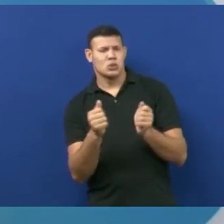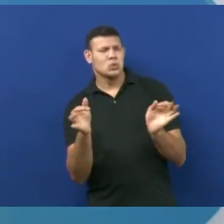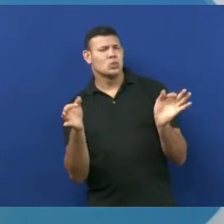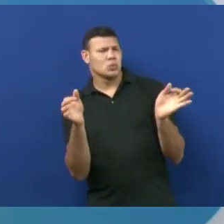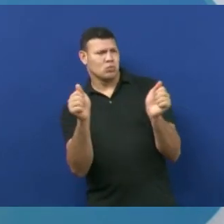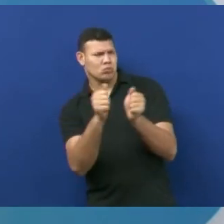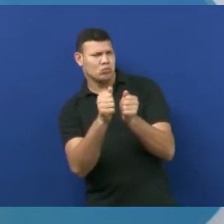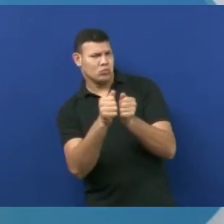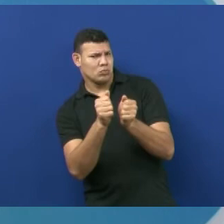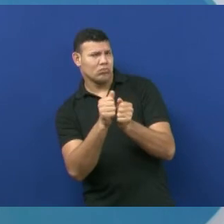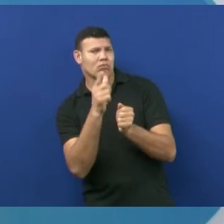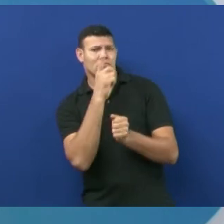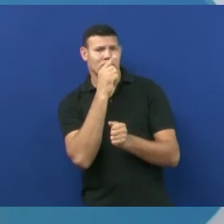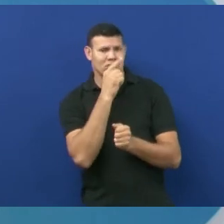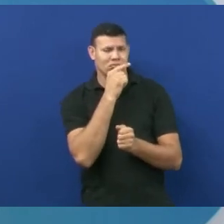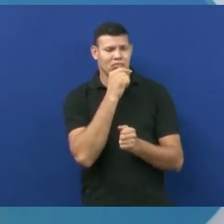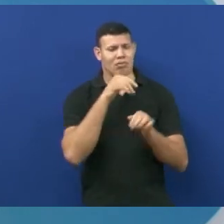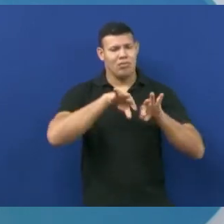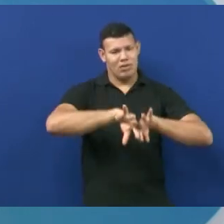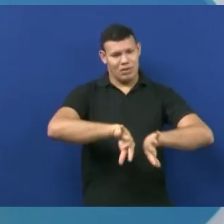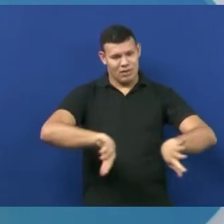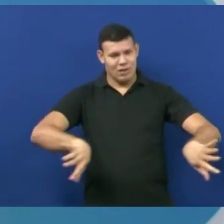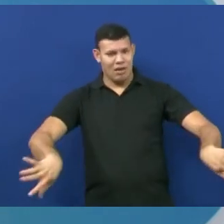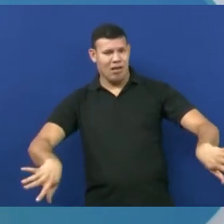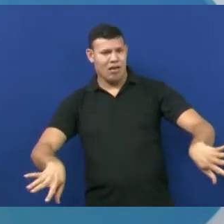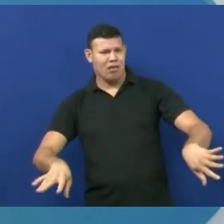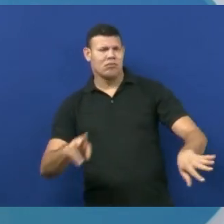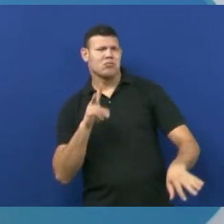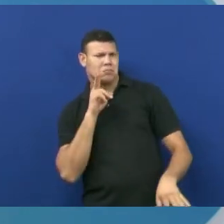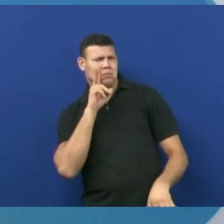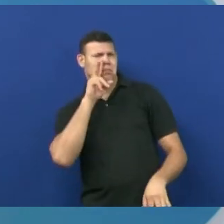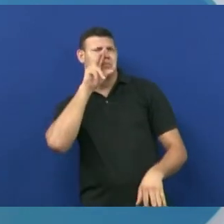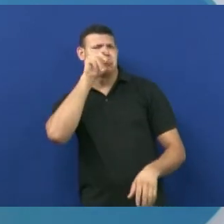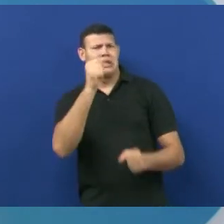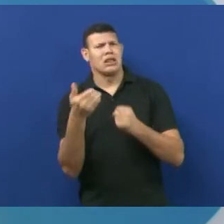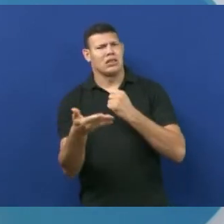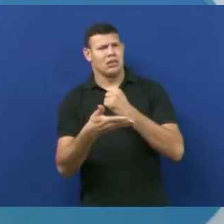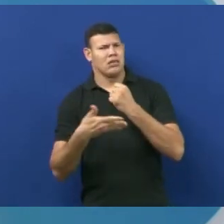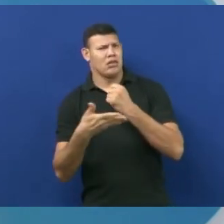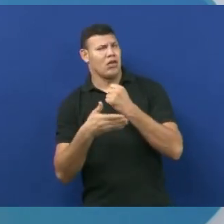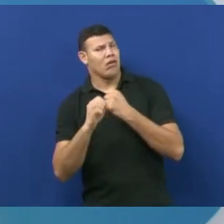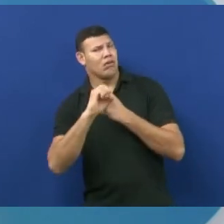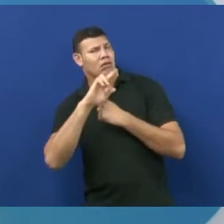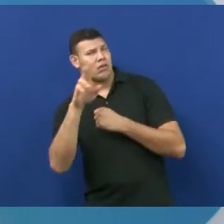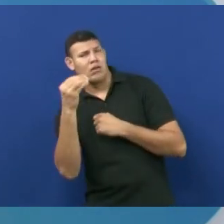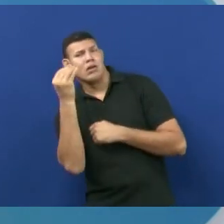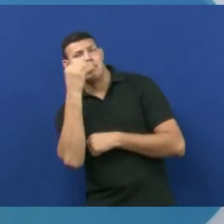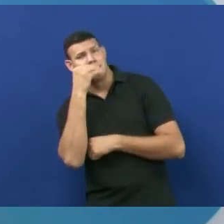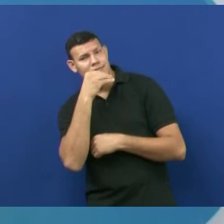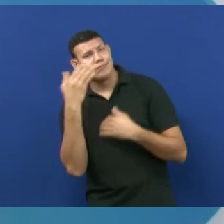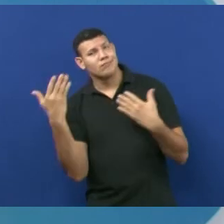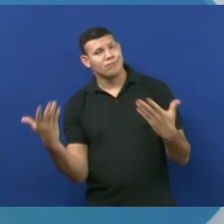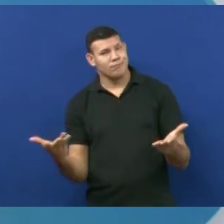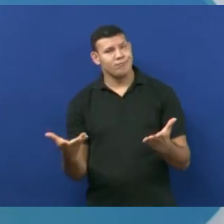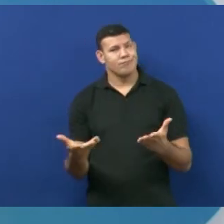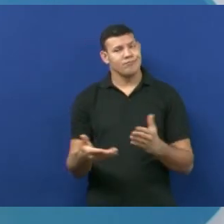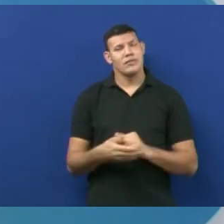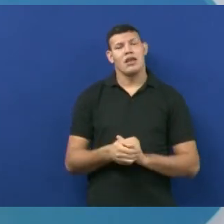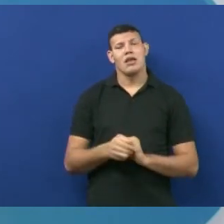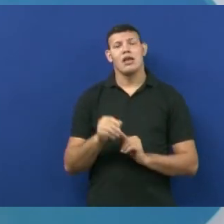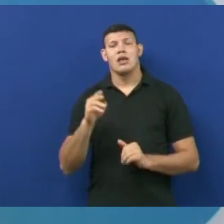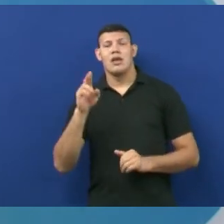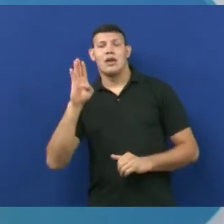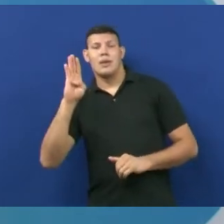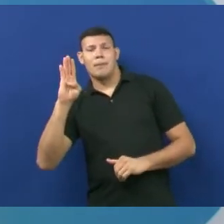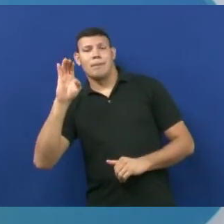fazer uma base. E essa base pode ser uma base forte ou uma base fraca. Isso quer dizer que o bicarbonato de